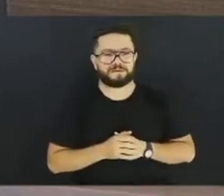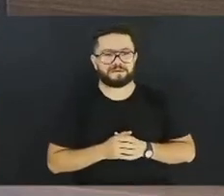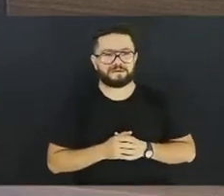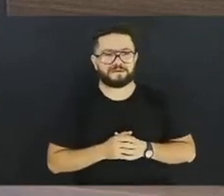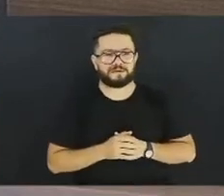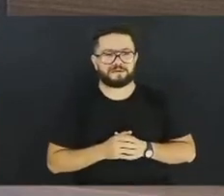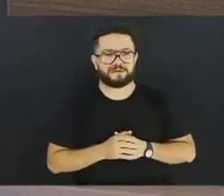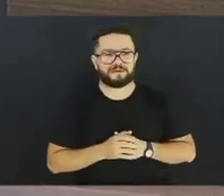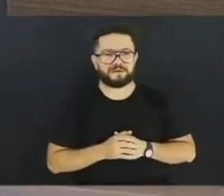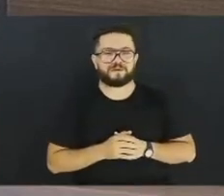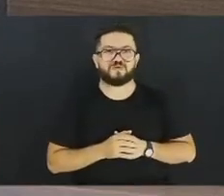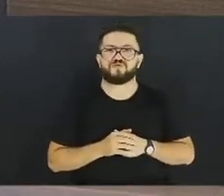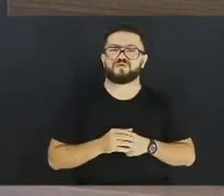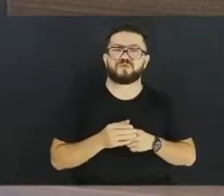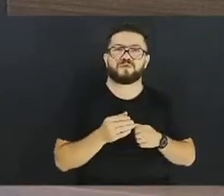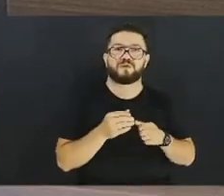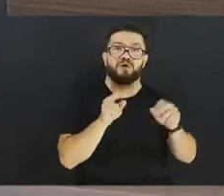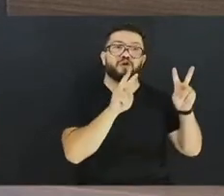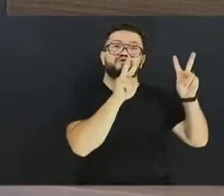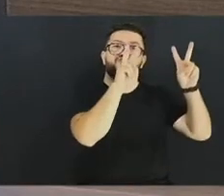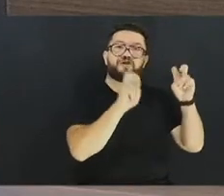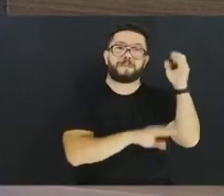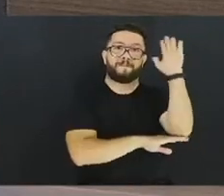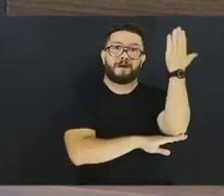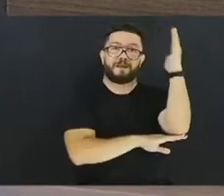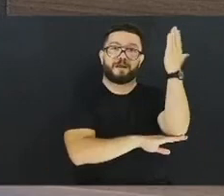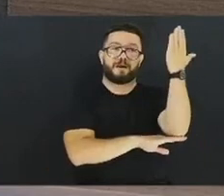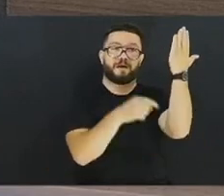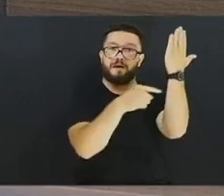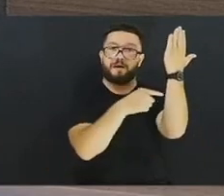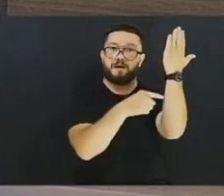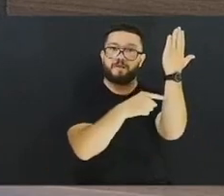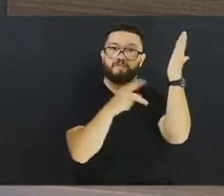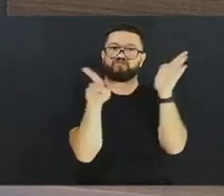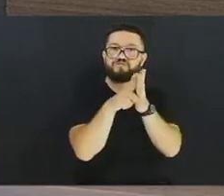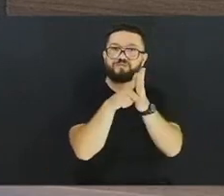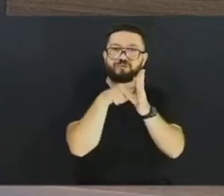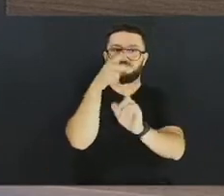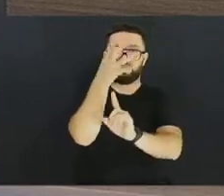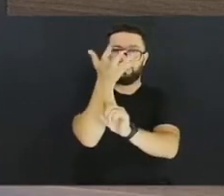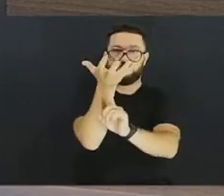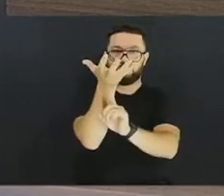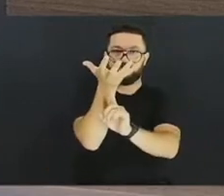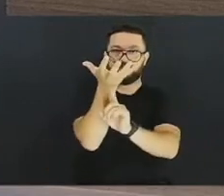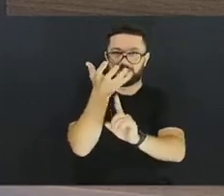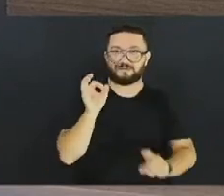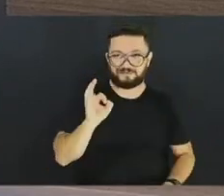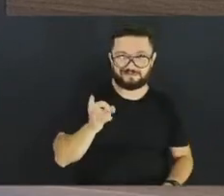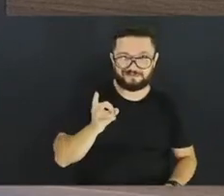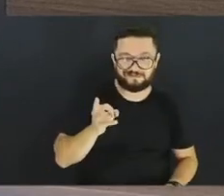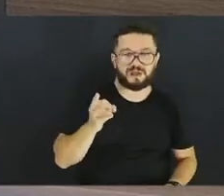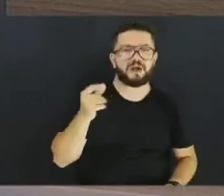da utilização da madeira da araucária, por exemplo, a gente está discutindo, até discutiu ontem aqui, a